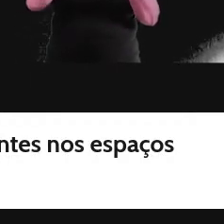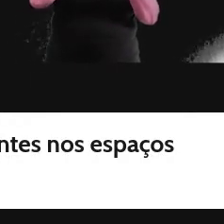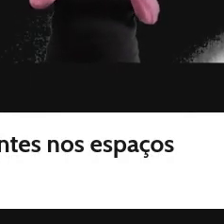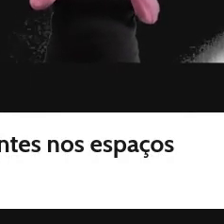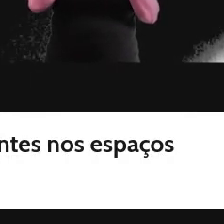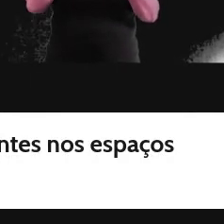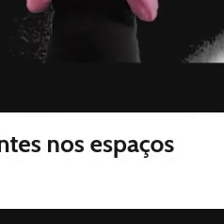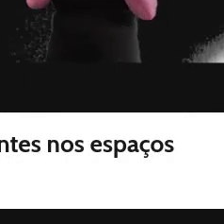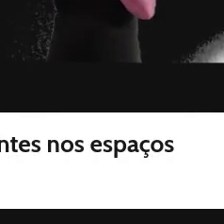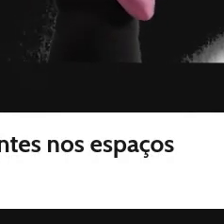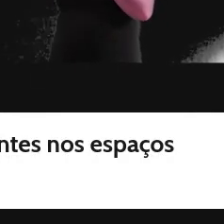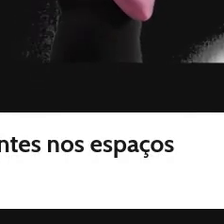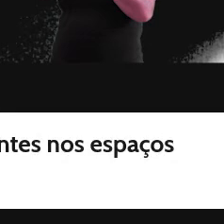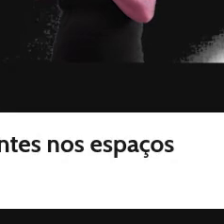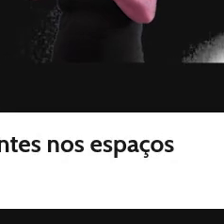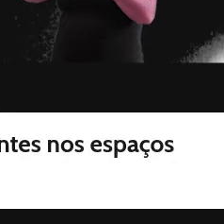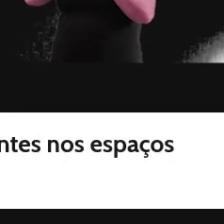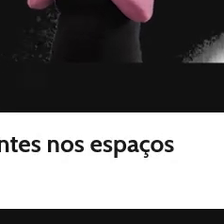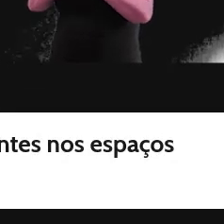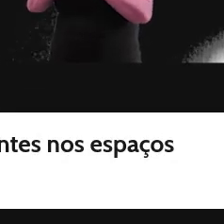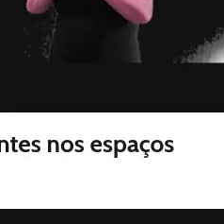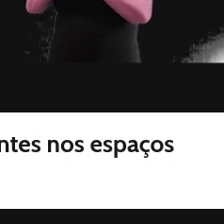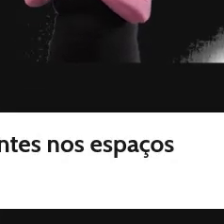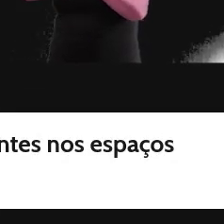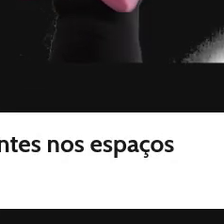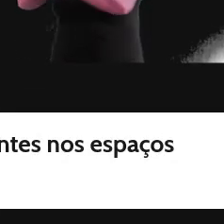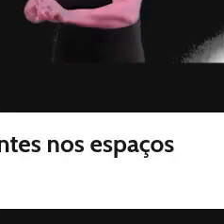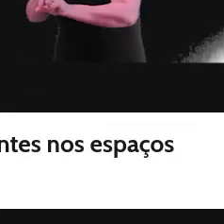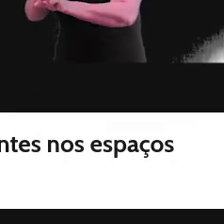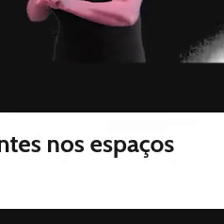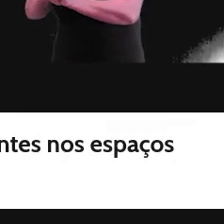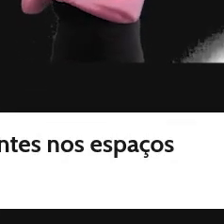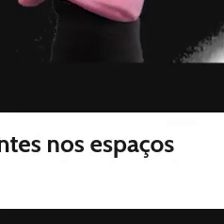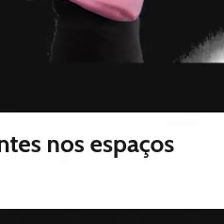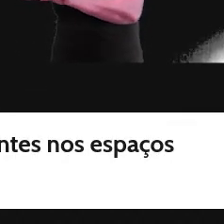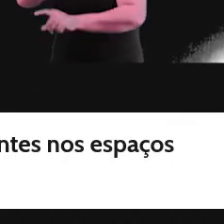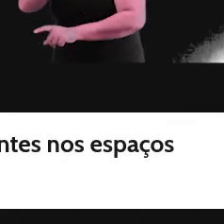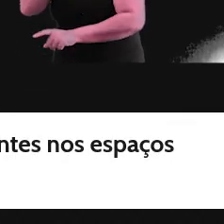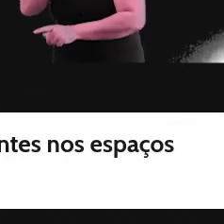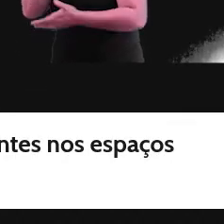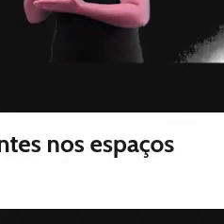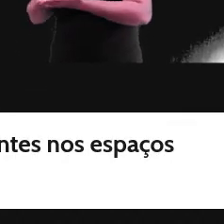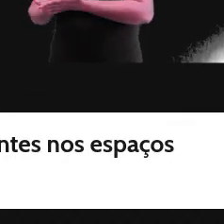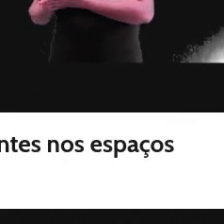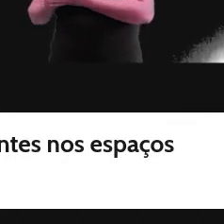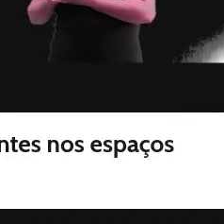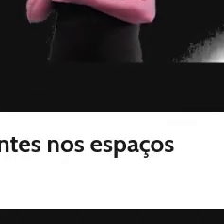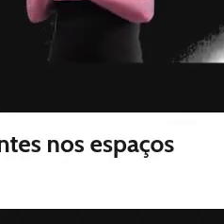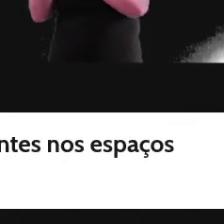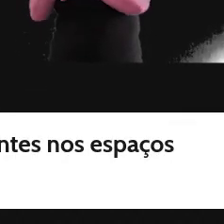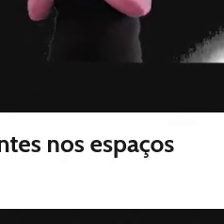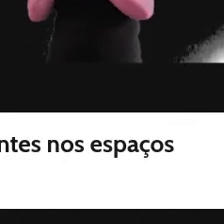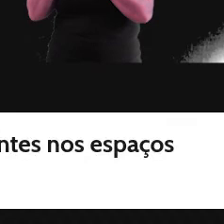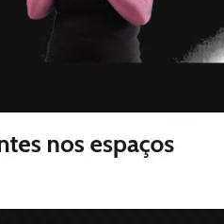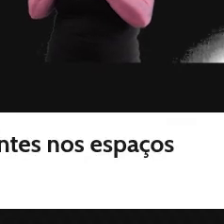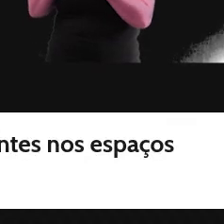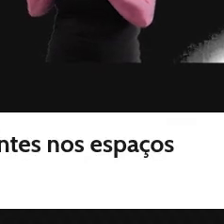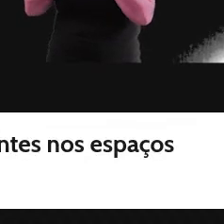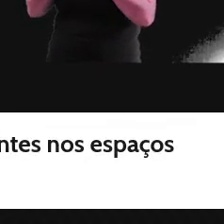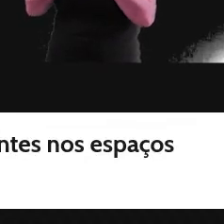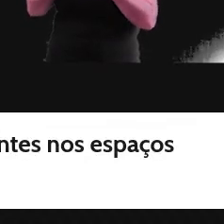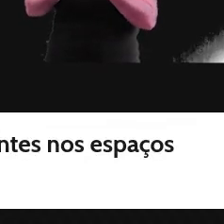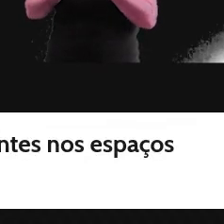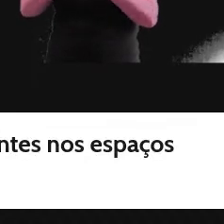pessoas, muitas vezes, elas podem ser pessoas com deficiência, podem ser pessoas negras, podem ser pessoas que não têm acesso a um transporte